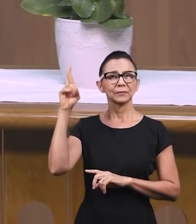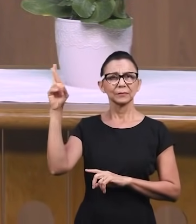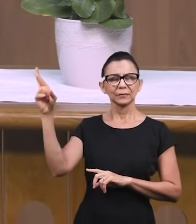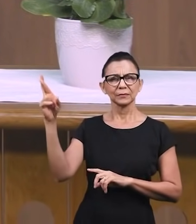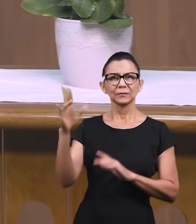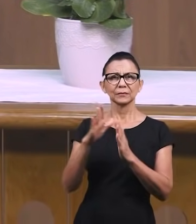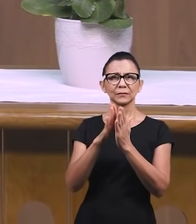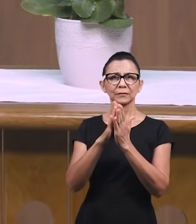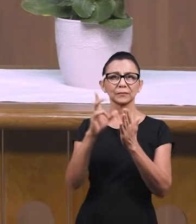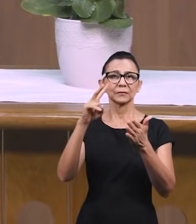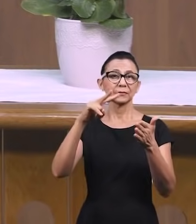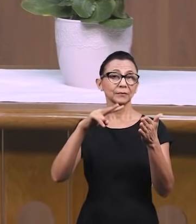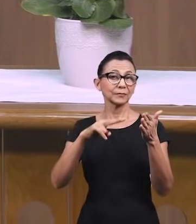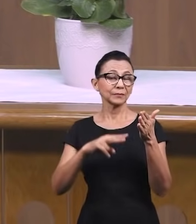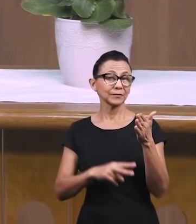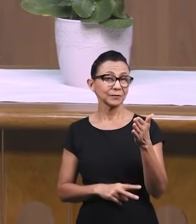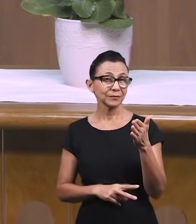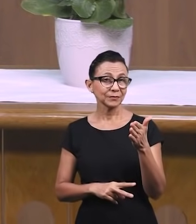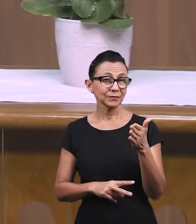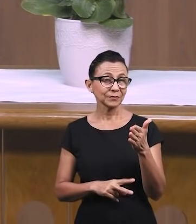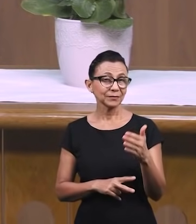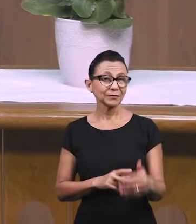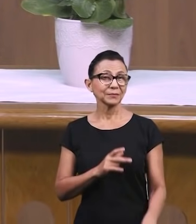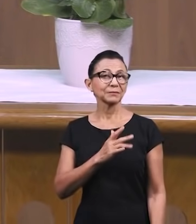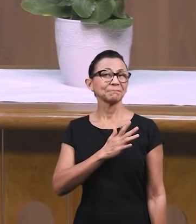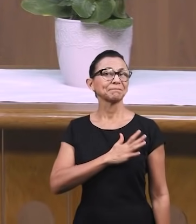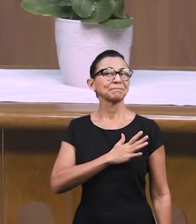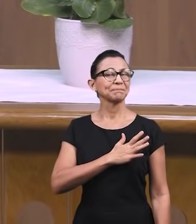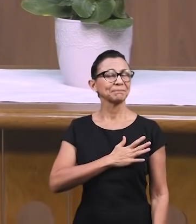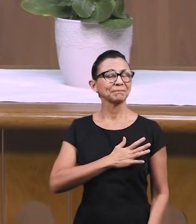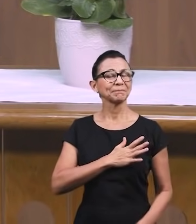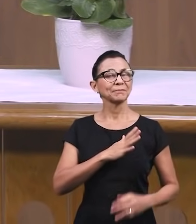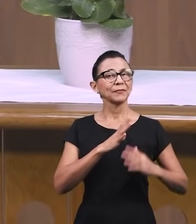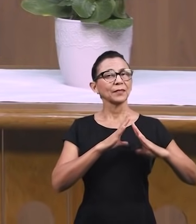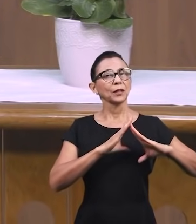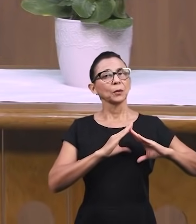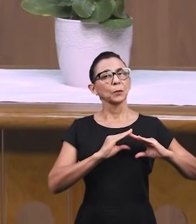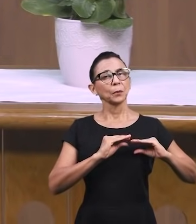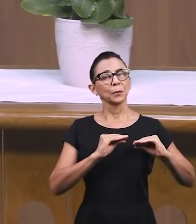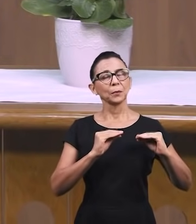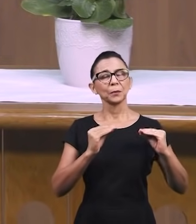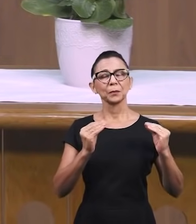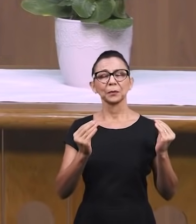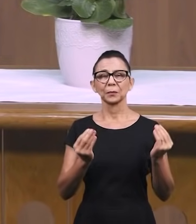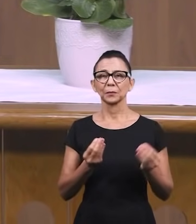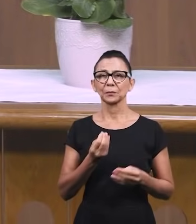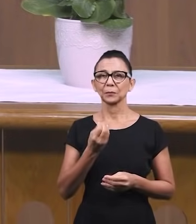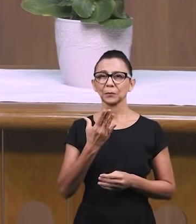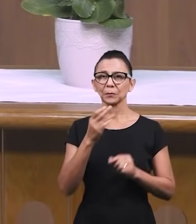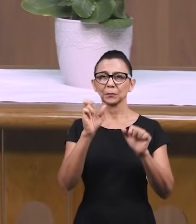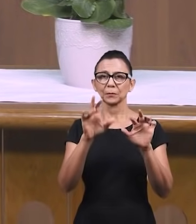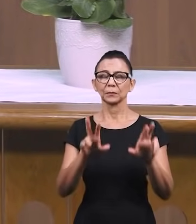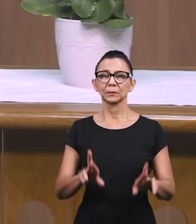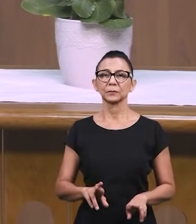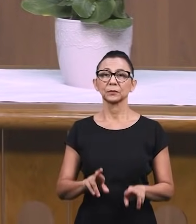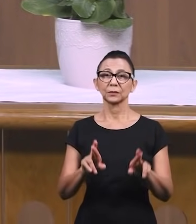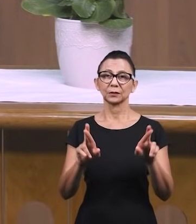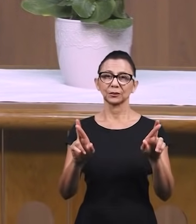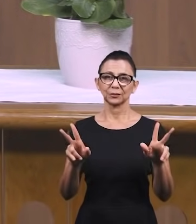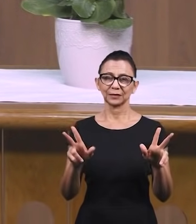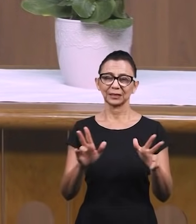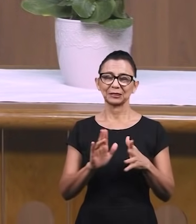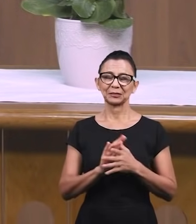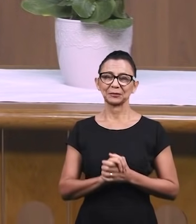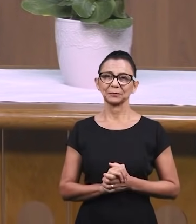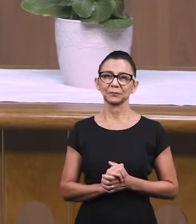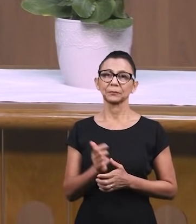ler um texto da Bíblia Sagrada. Você vai ter o seu coração confortado. Você vai receber uma bênção diferente,